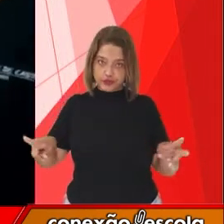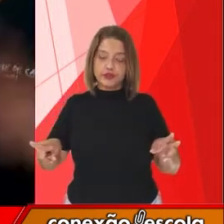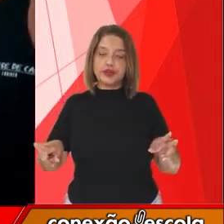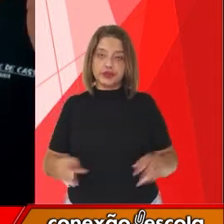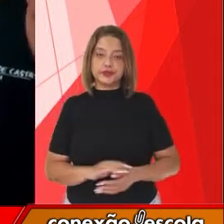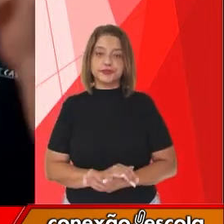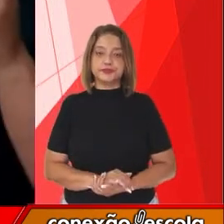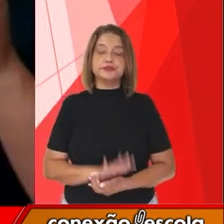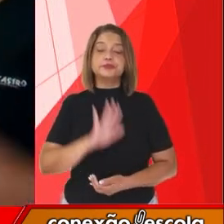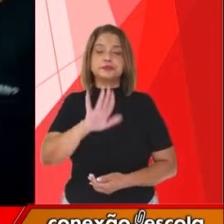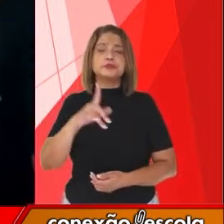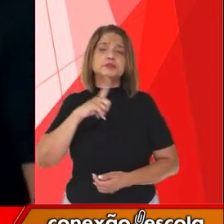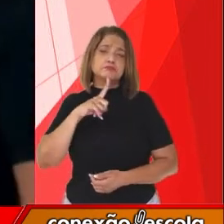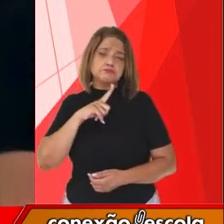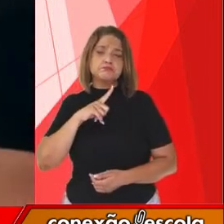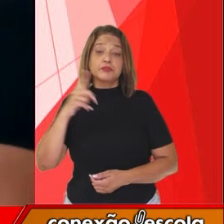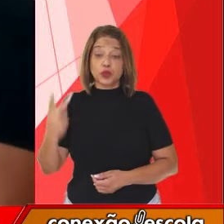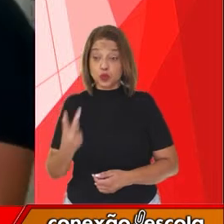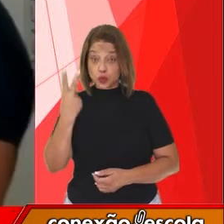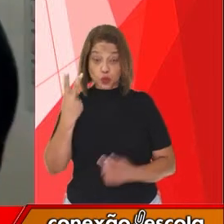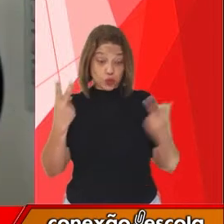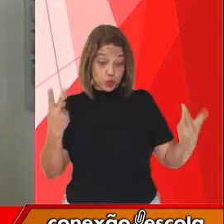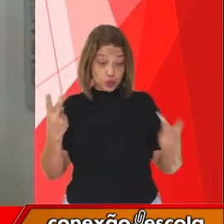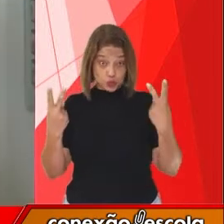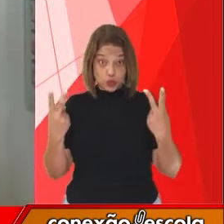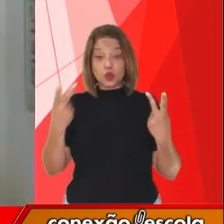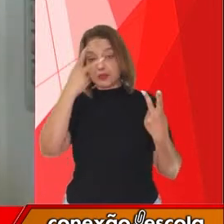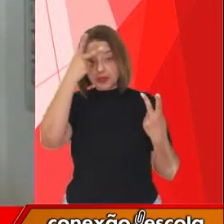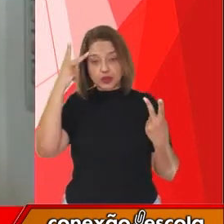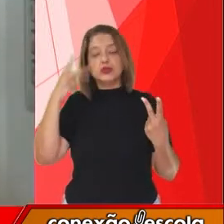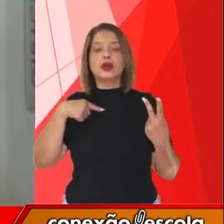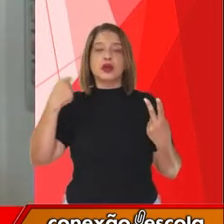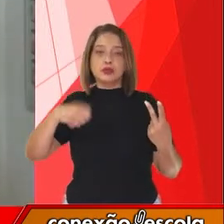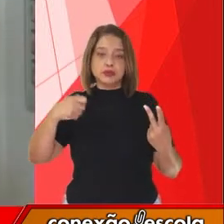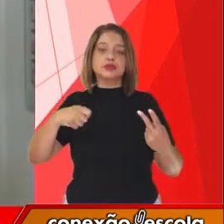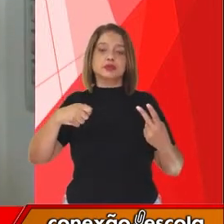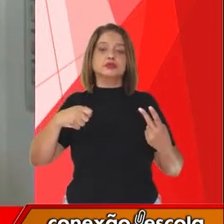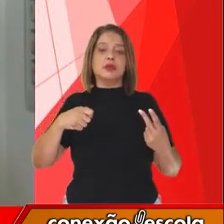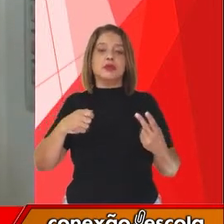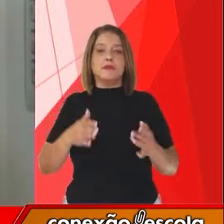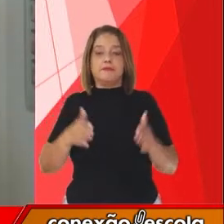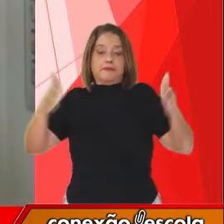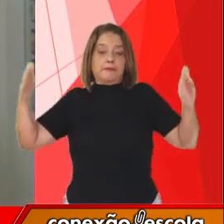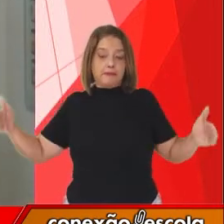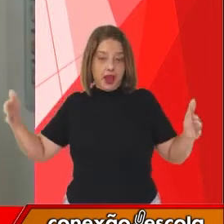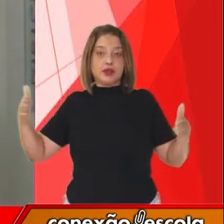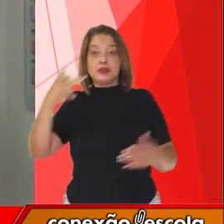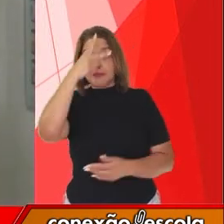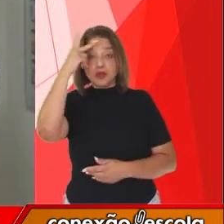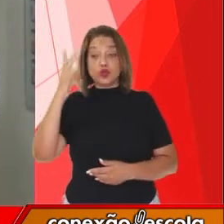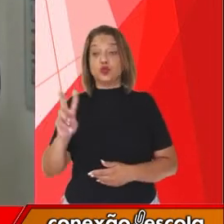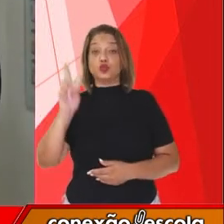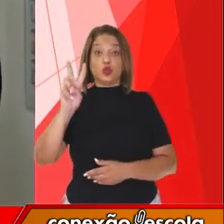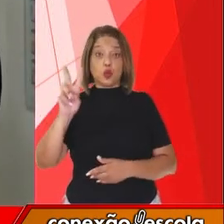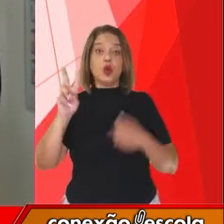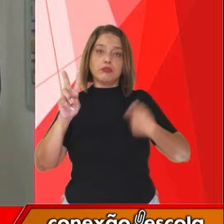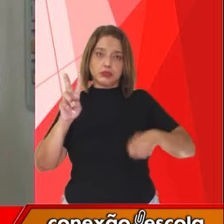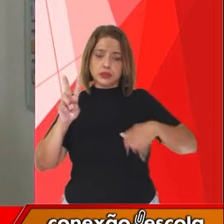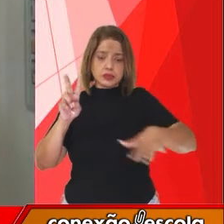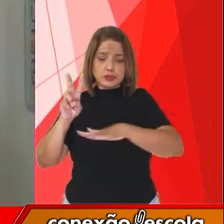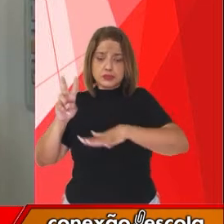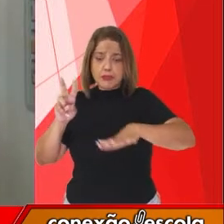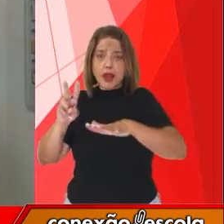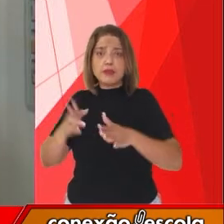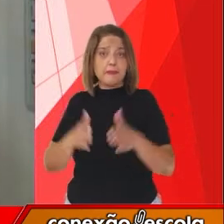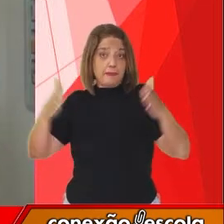eu tenho um jogo de duplas, aí eu preciso de mais espaço porque eu tenho mais gente. Então, a linha lateral